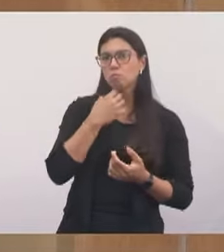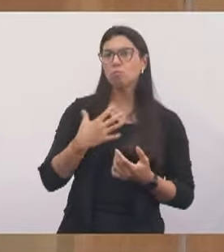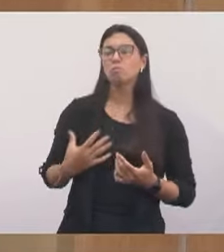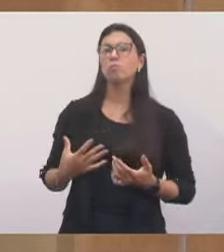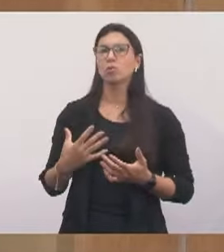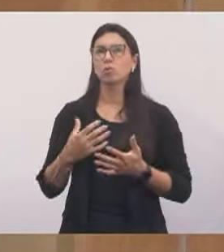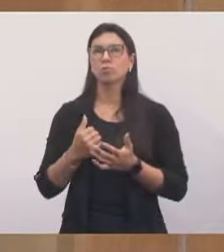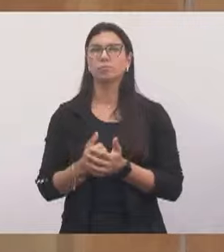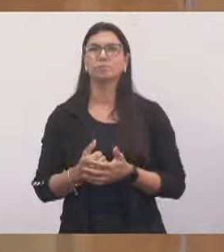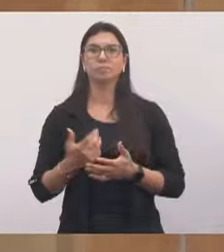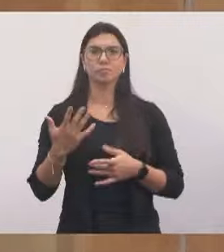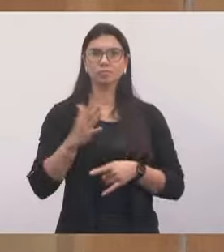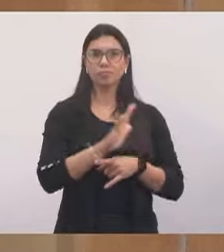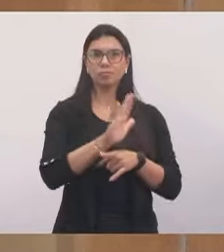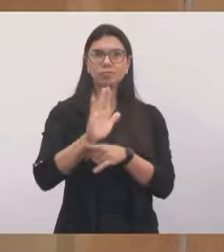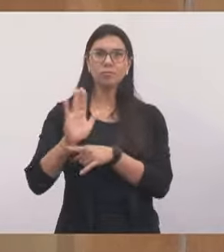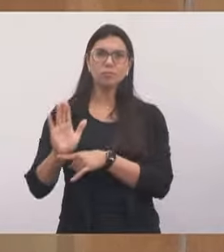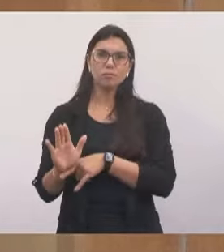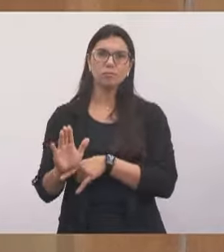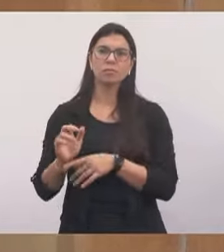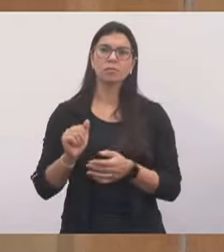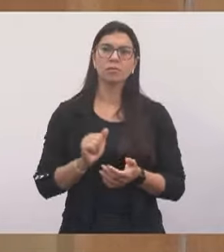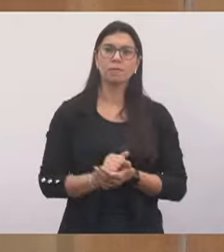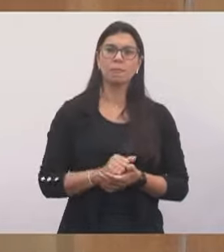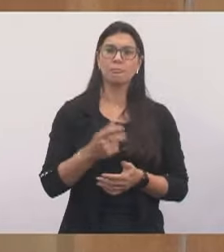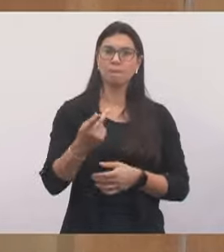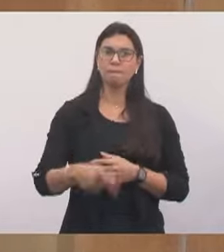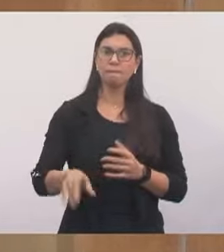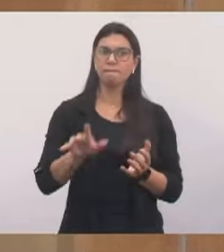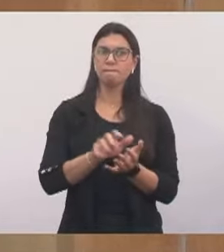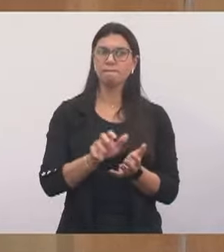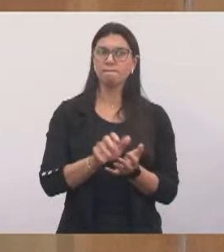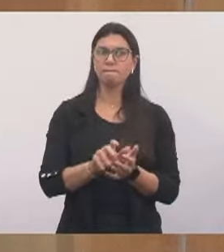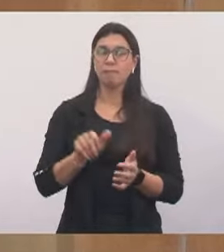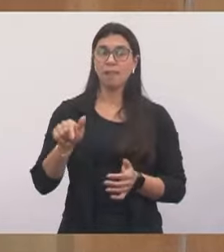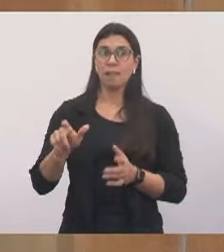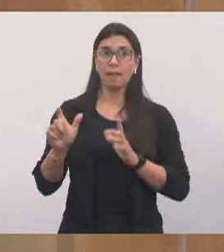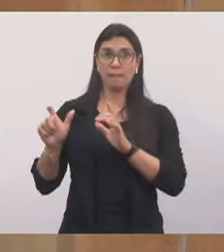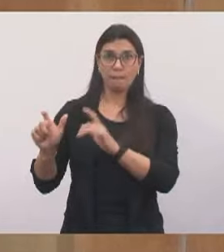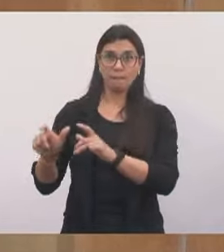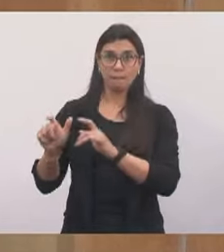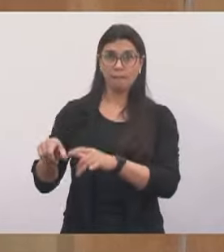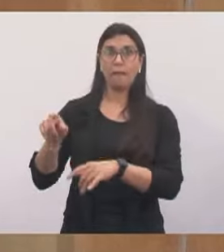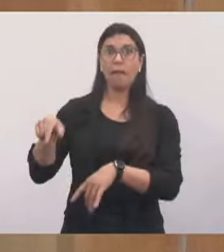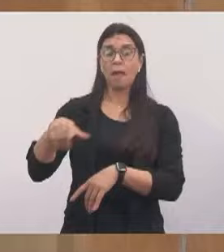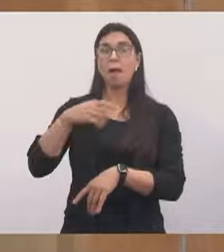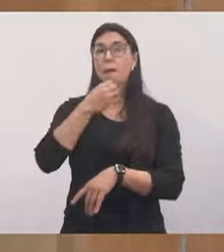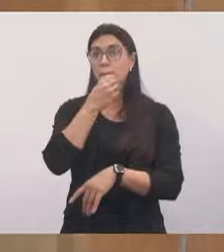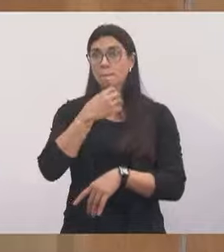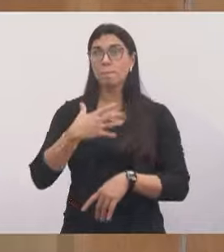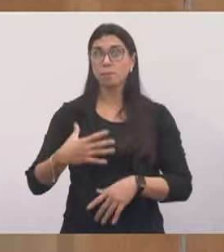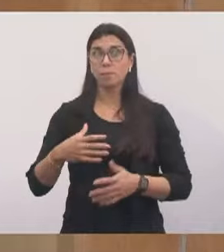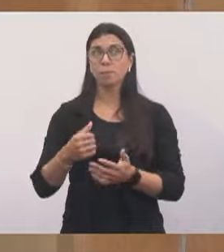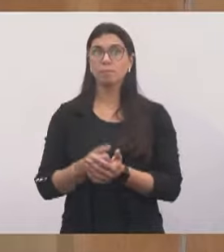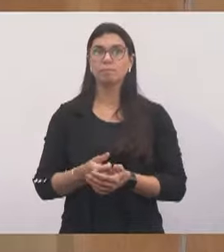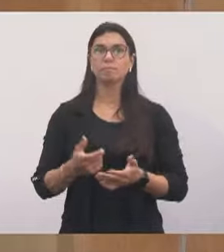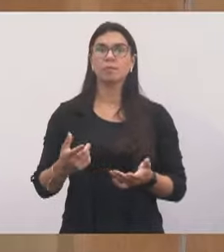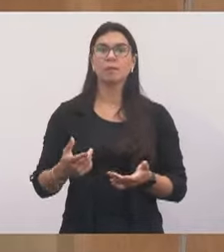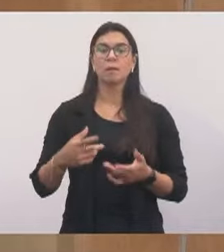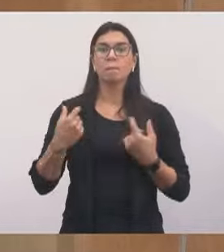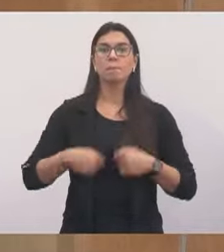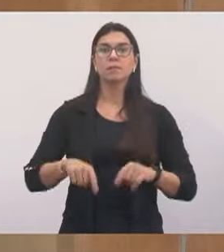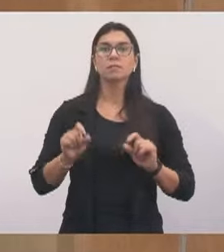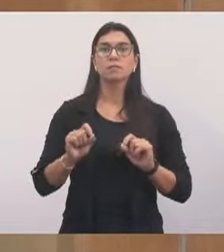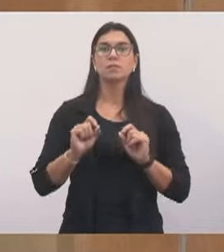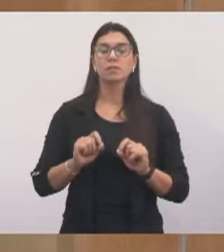Preta quanto para a sociedade de Jacareí. Sabe que o Ponte Preta hoje está localizado numa região nobre da nossa cidade e que precisa, não é, a Prefeitura de Jacareí,